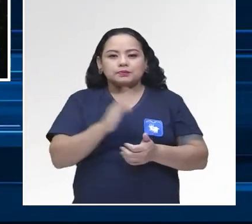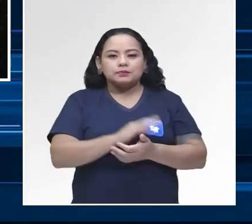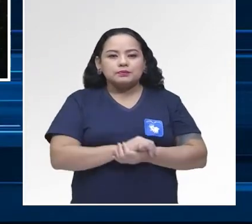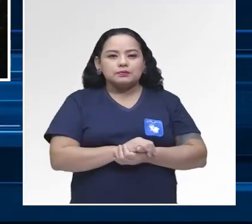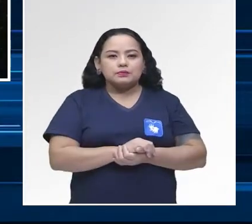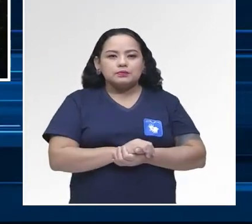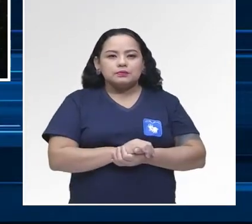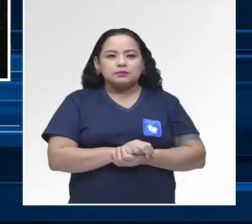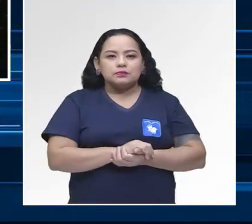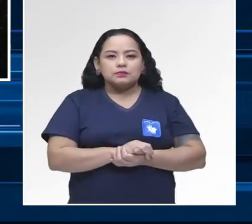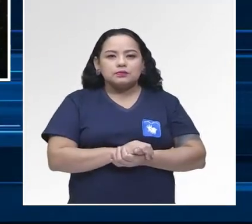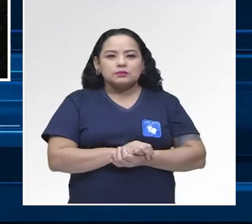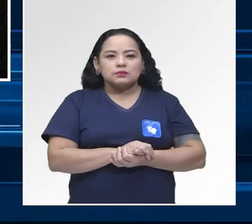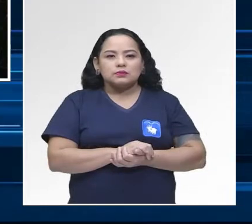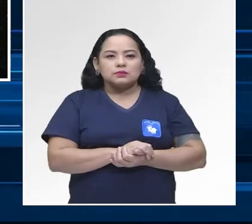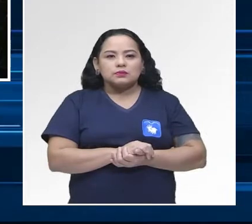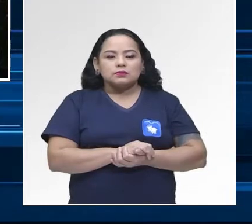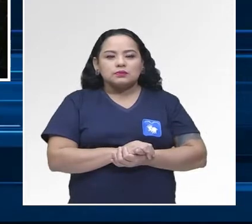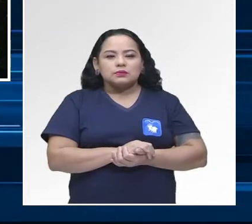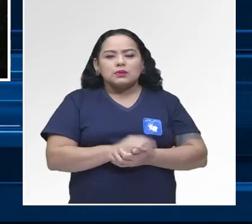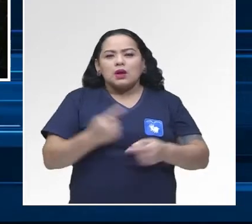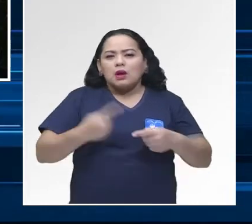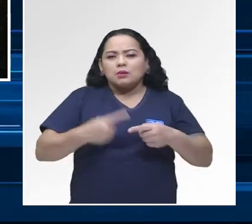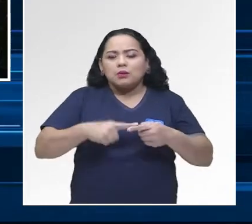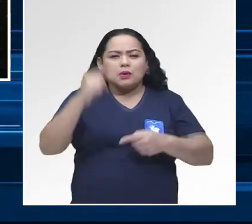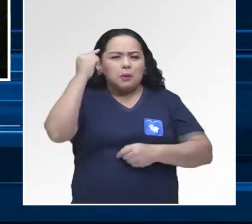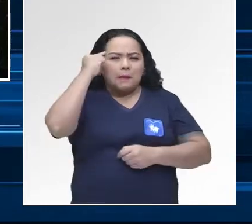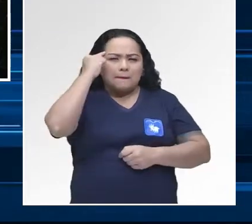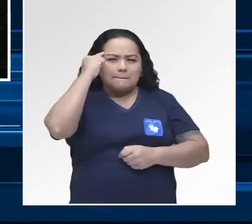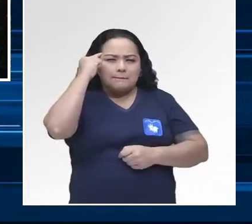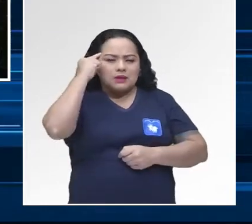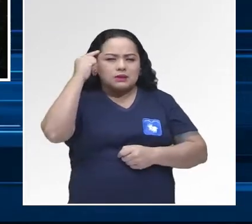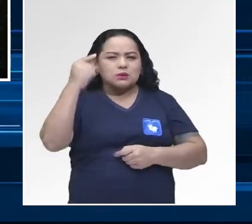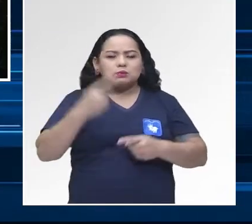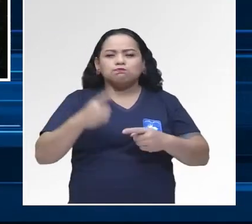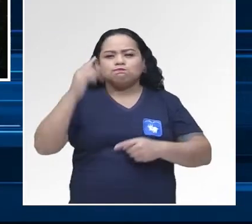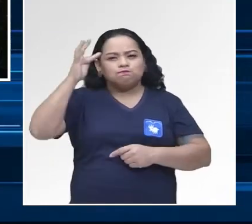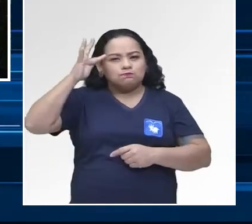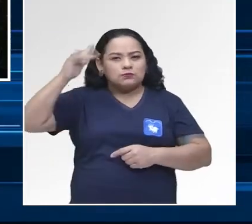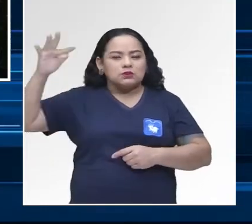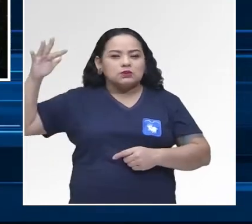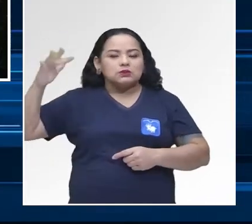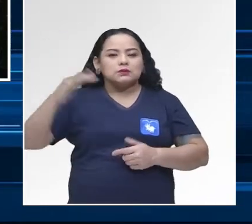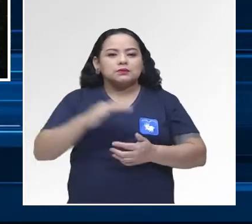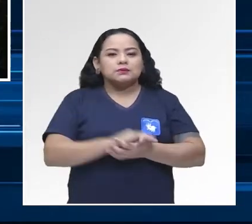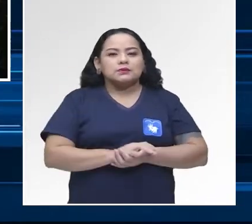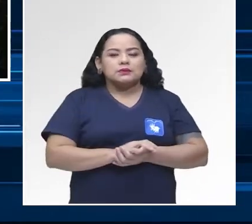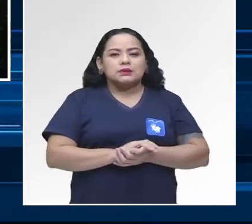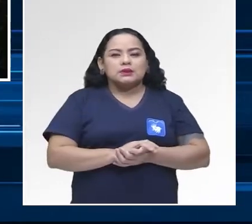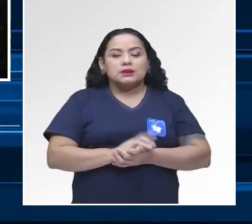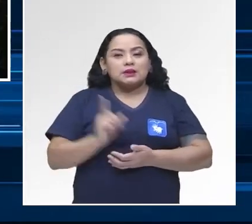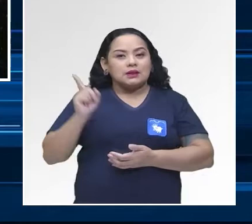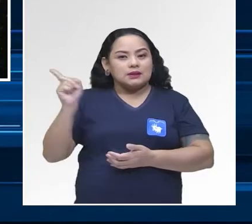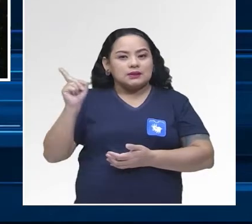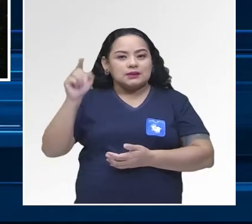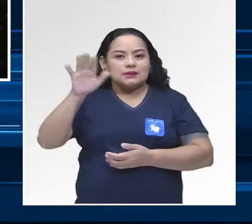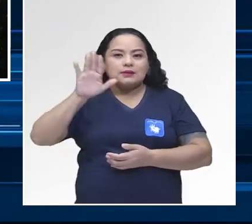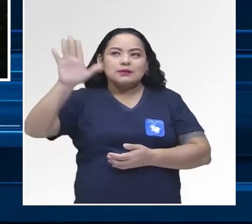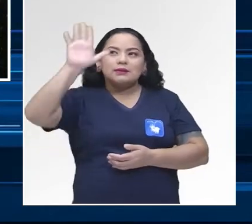para uma reflexão ser filosófica, queridos alunos, o que vocês estão vendo nessa imagem